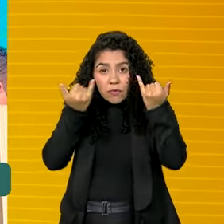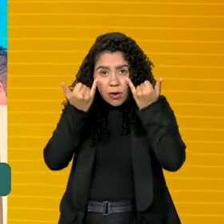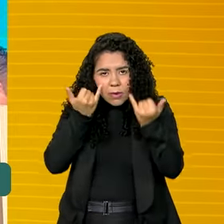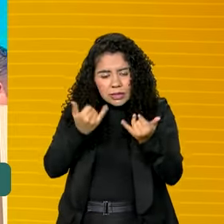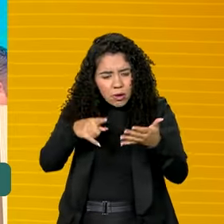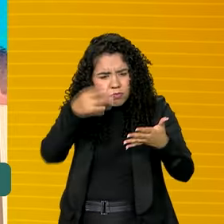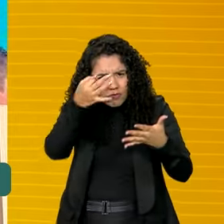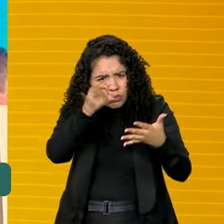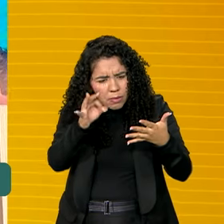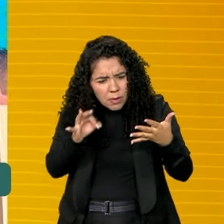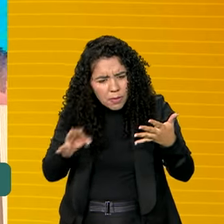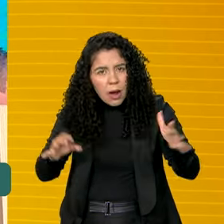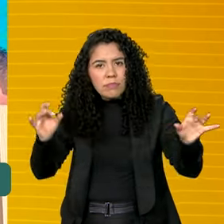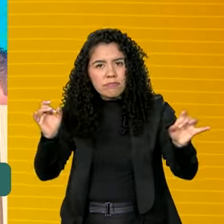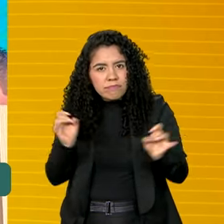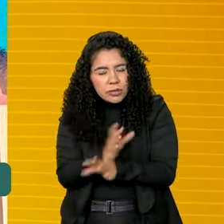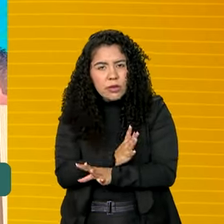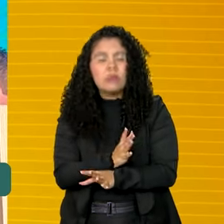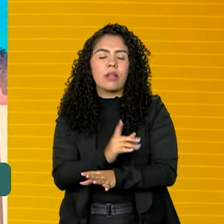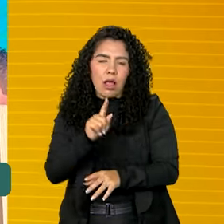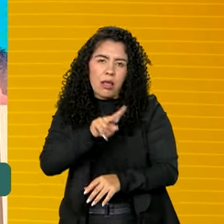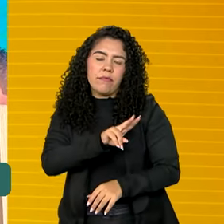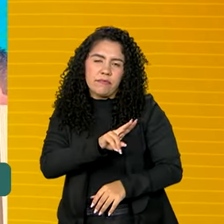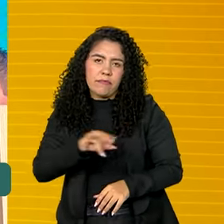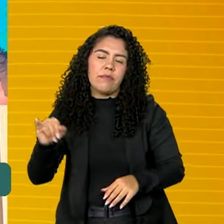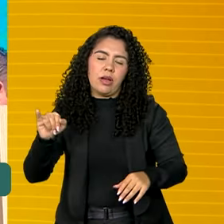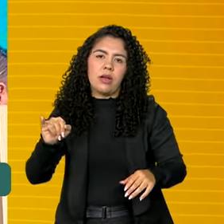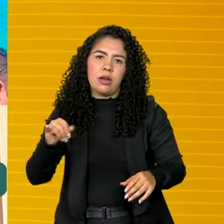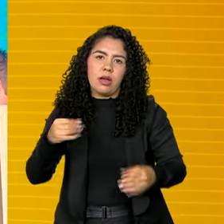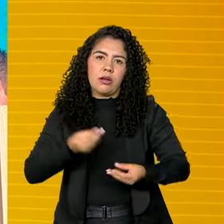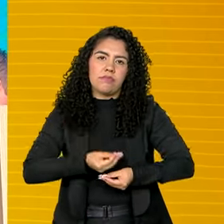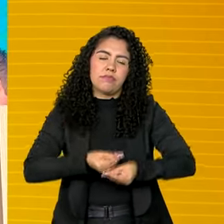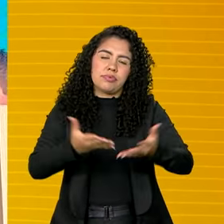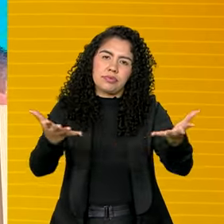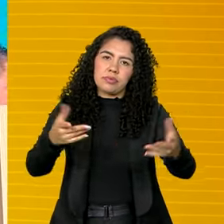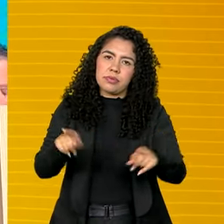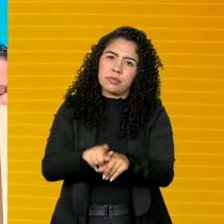checados, aí, a partir daí as unidades serão disponibilizadas aos municípios.